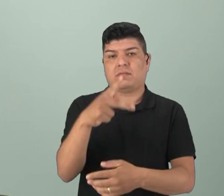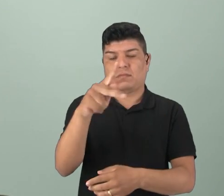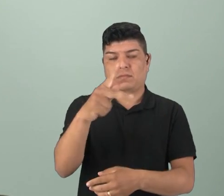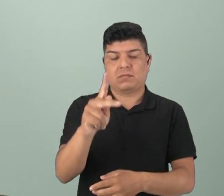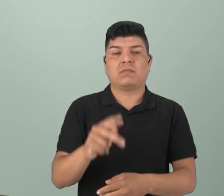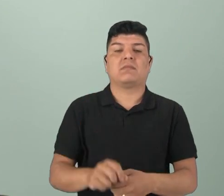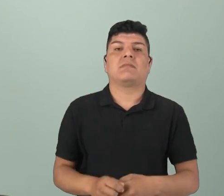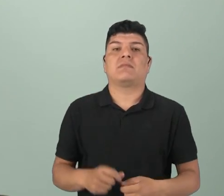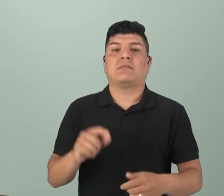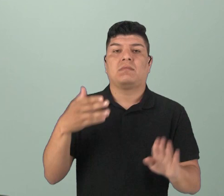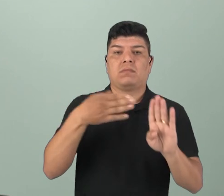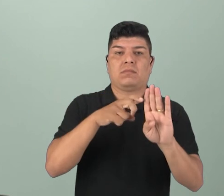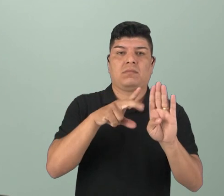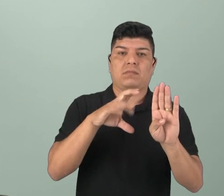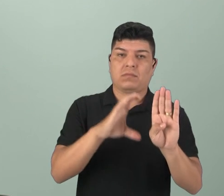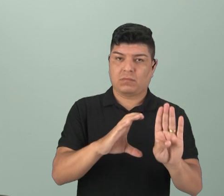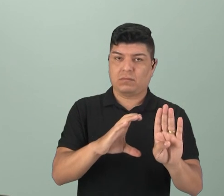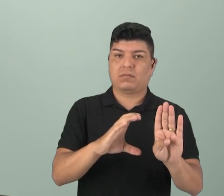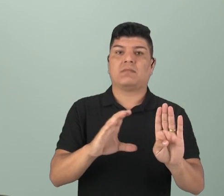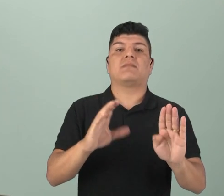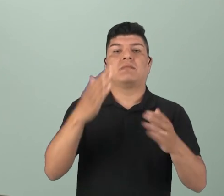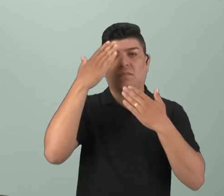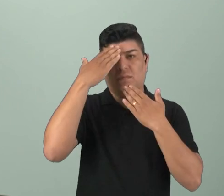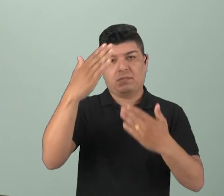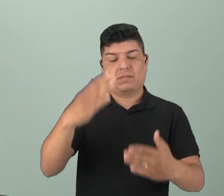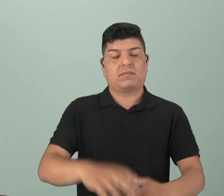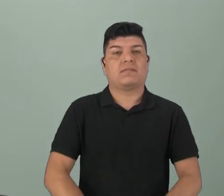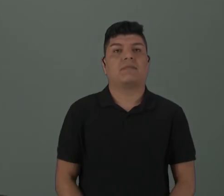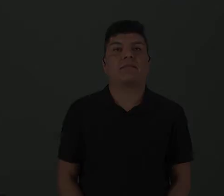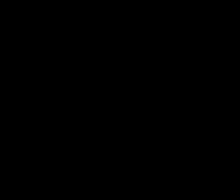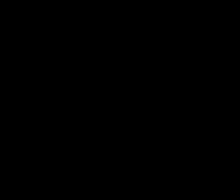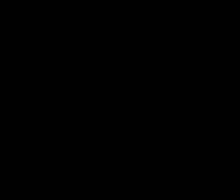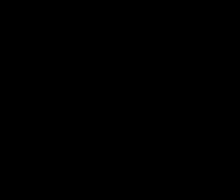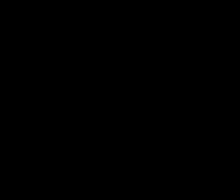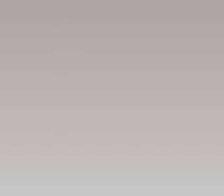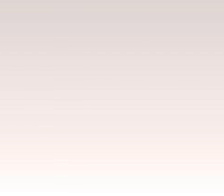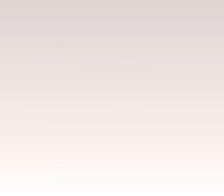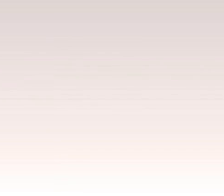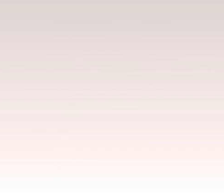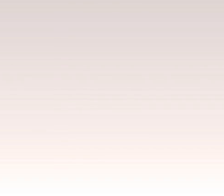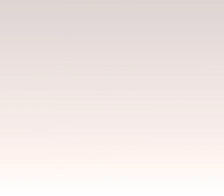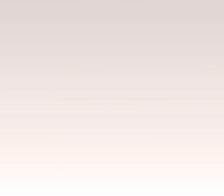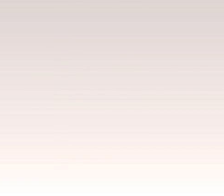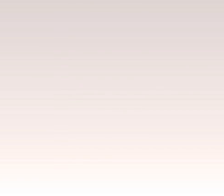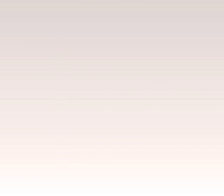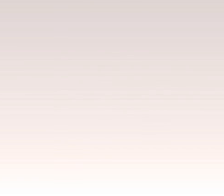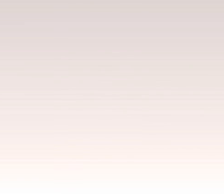seu professor e acesse a nossa plataforma Eduque. Obrigada!